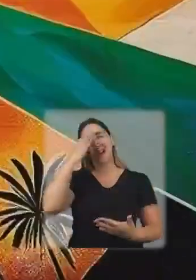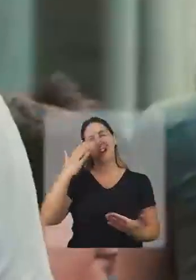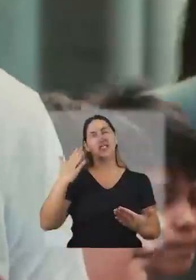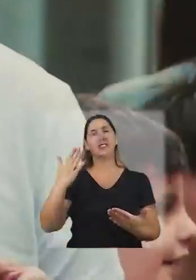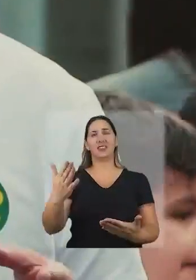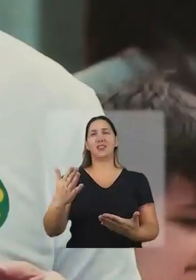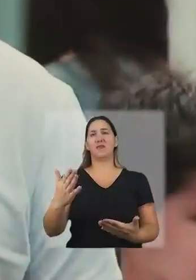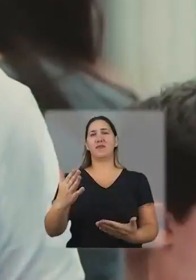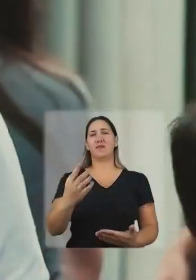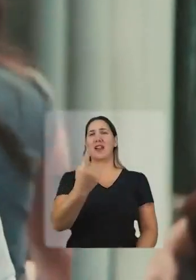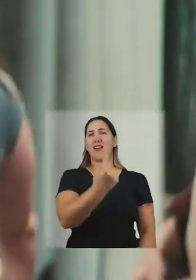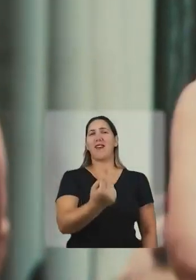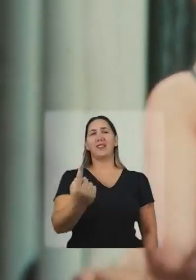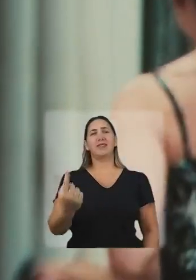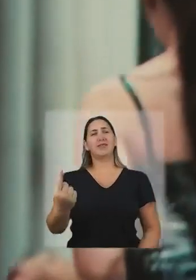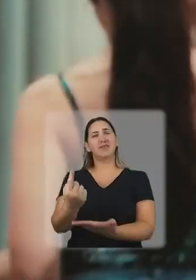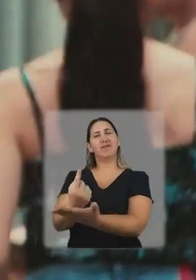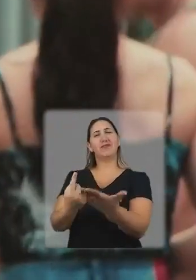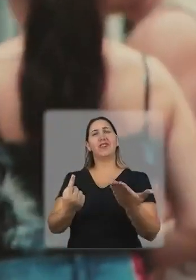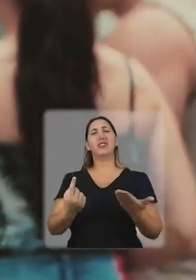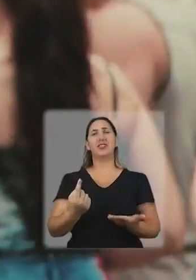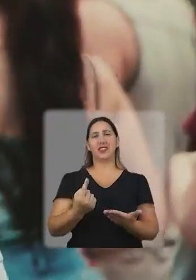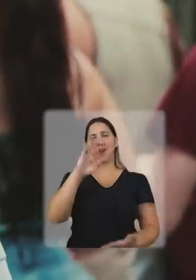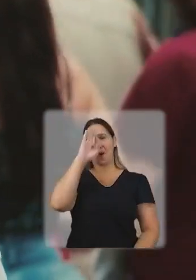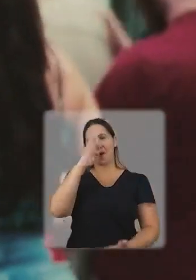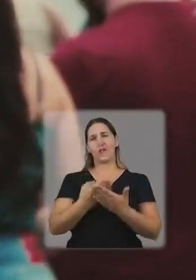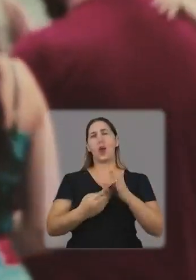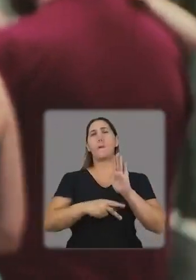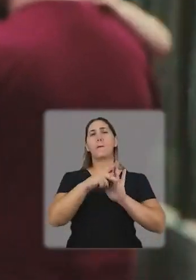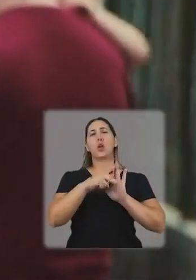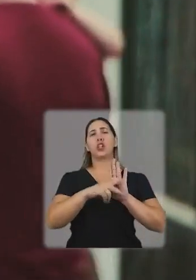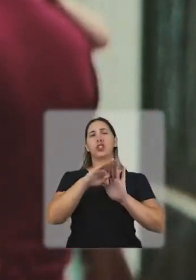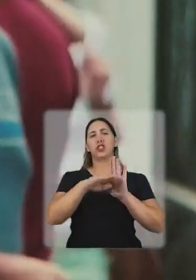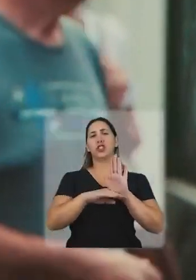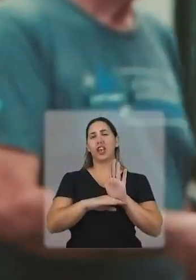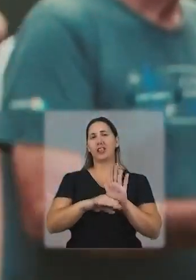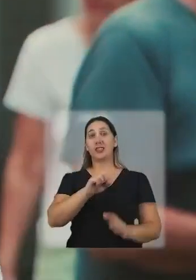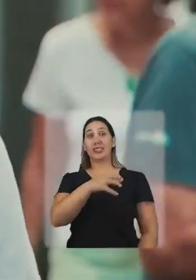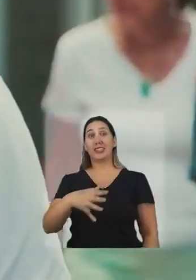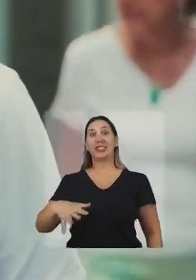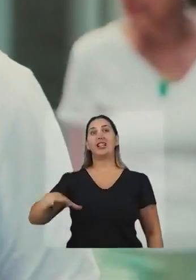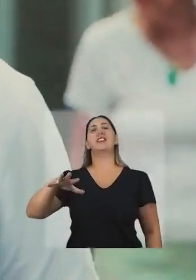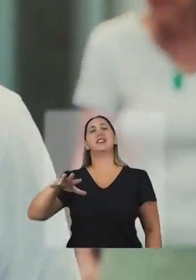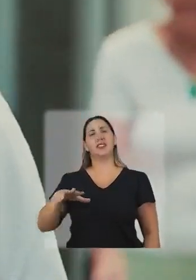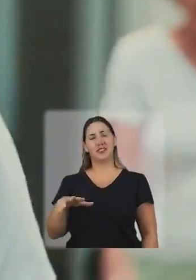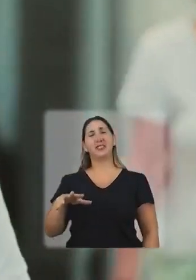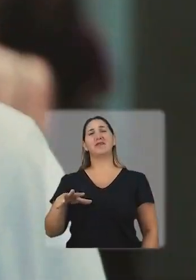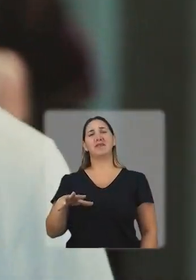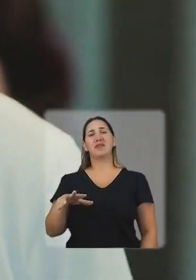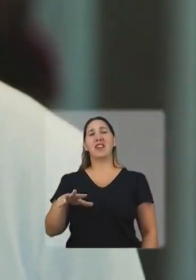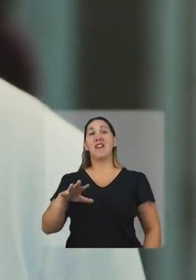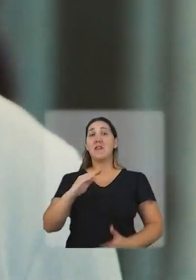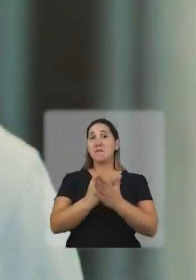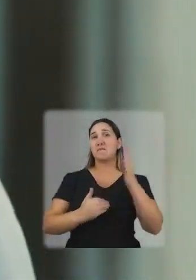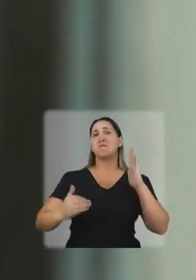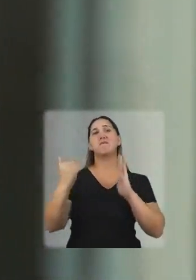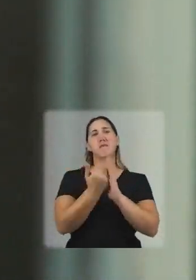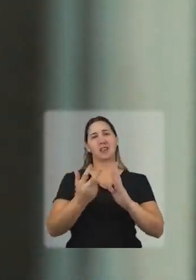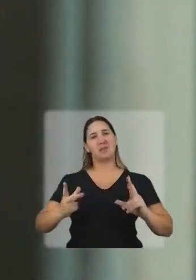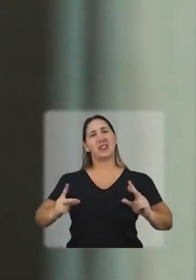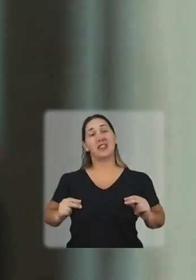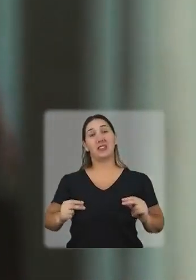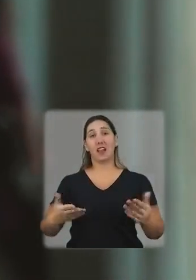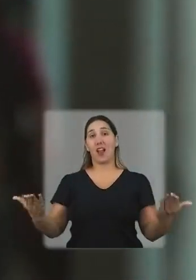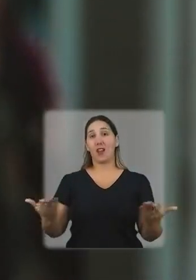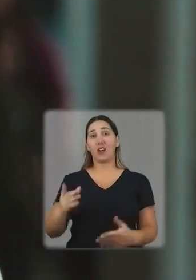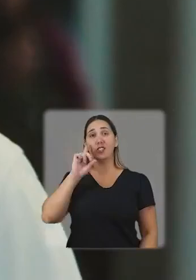22. Eu quero agradecer a cada um de vocês que confiou no projeto Santos vale muito mais. Espero vocês no dia